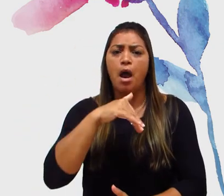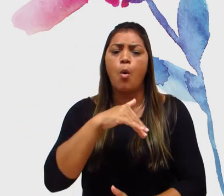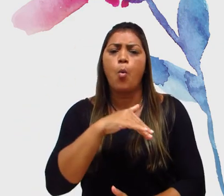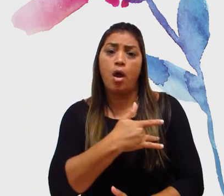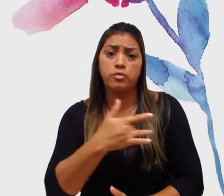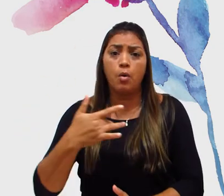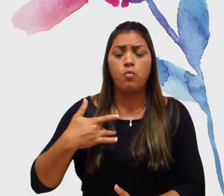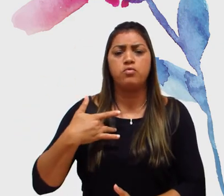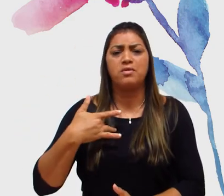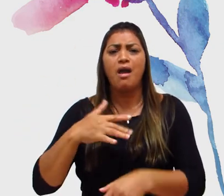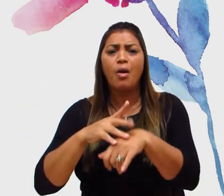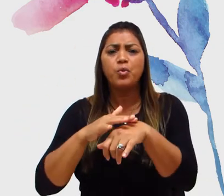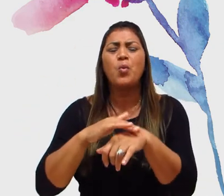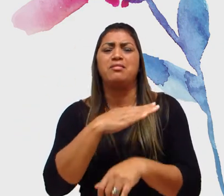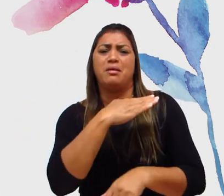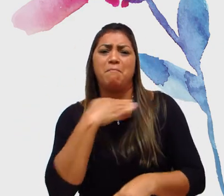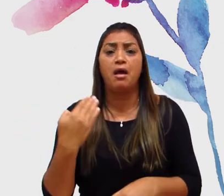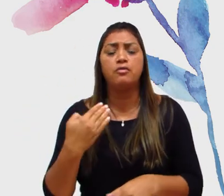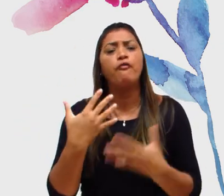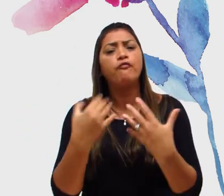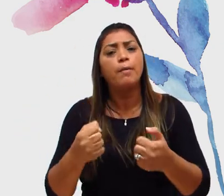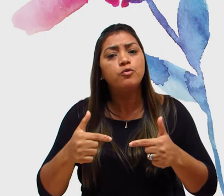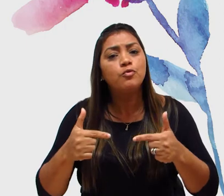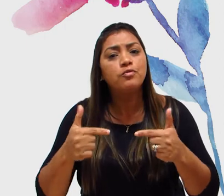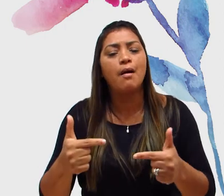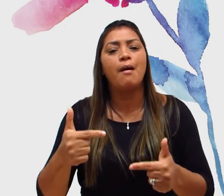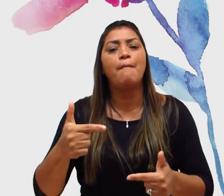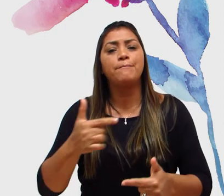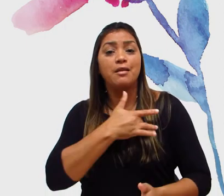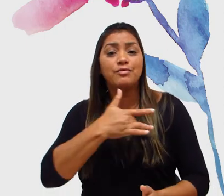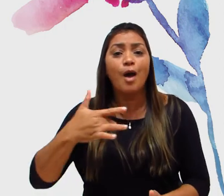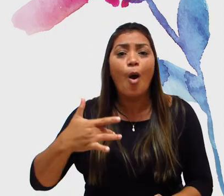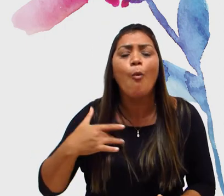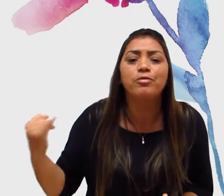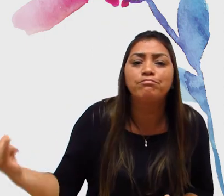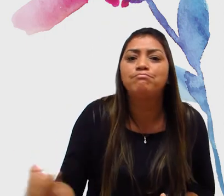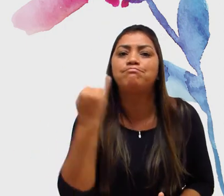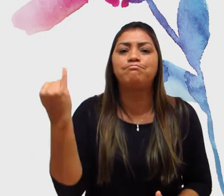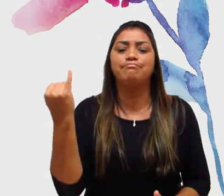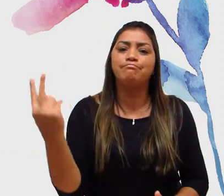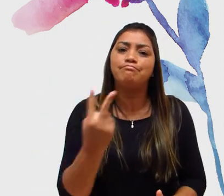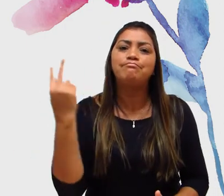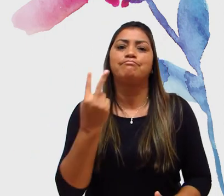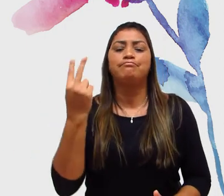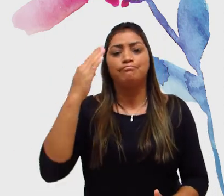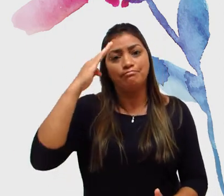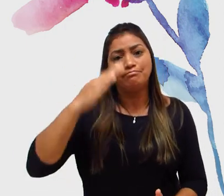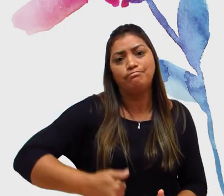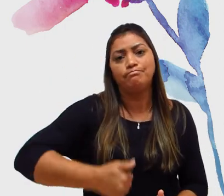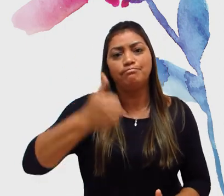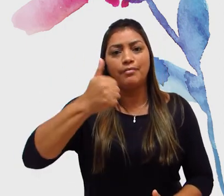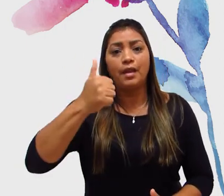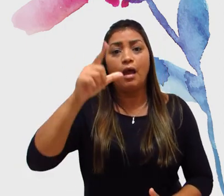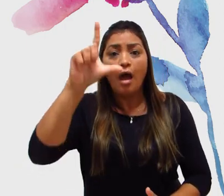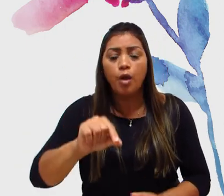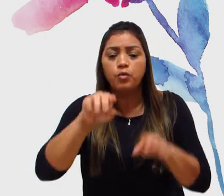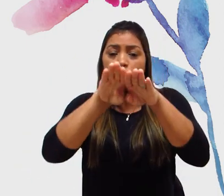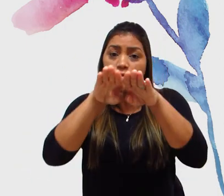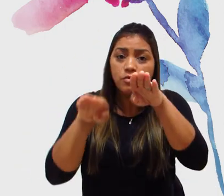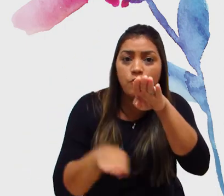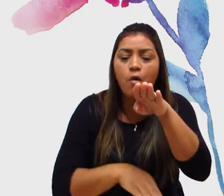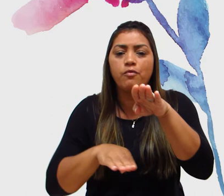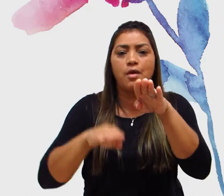o racismo faz mal à saúde, adoece e mata. Vamos lutar pela saúde integral das mulheres